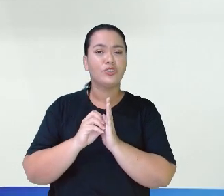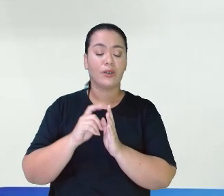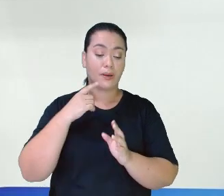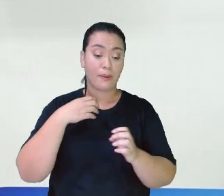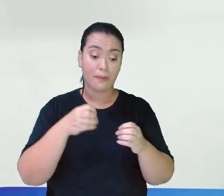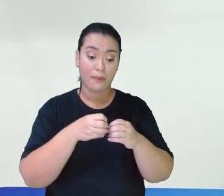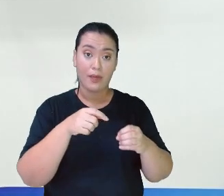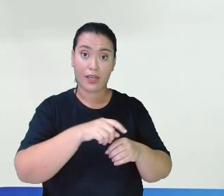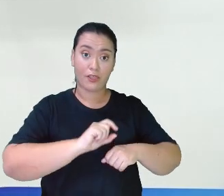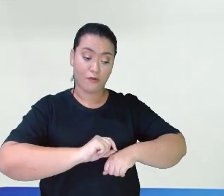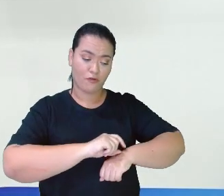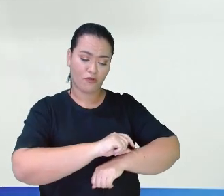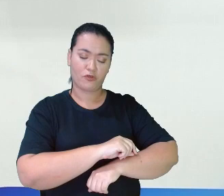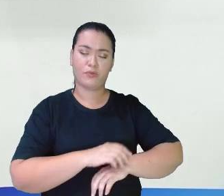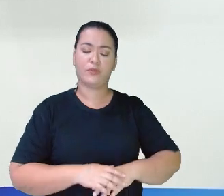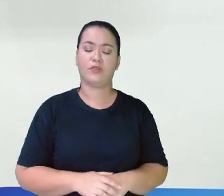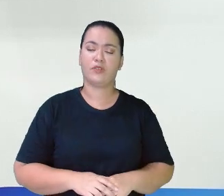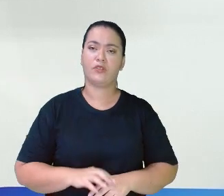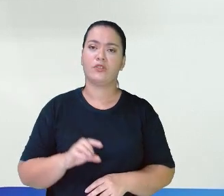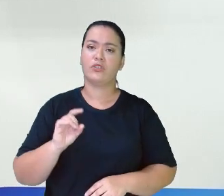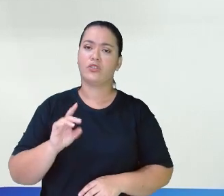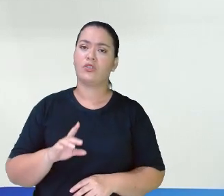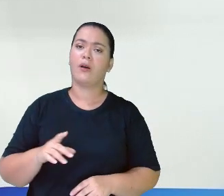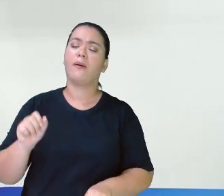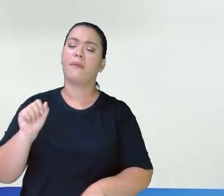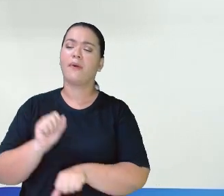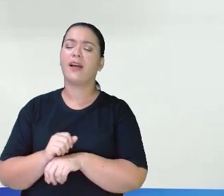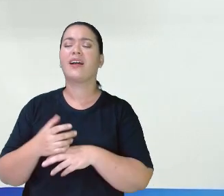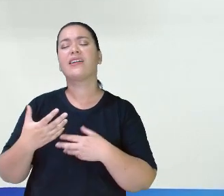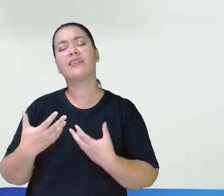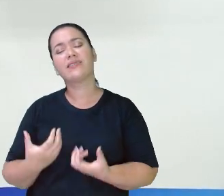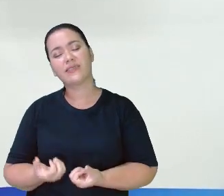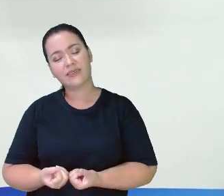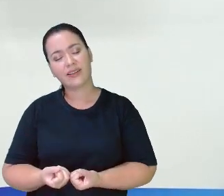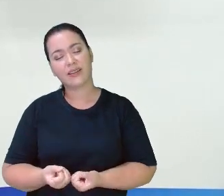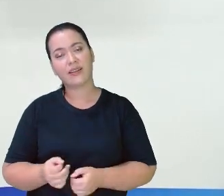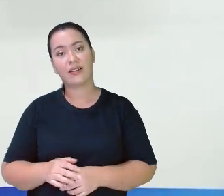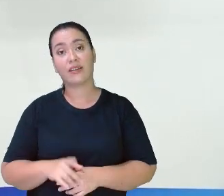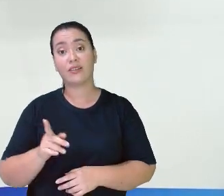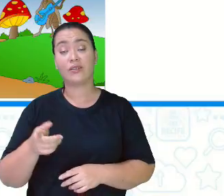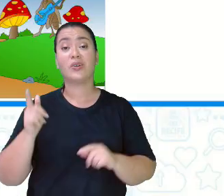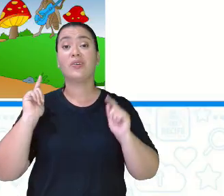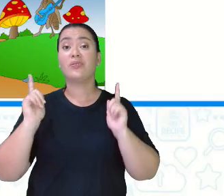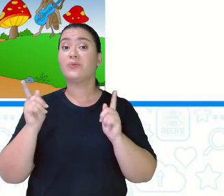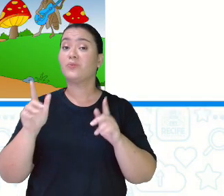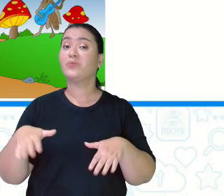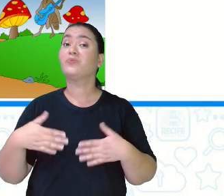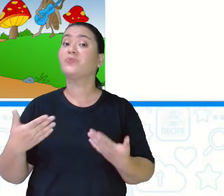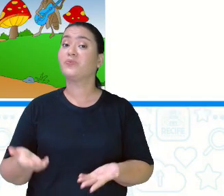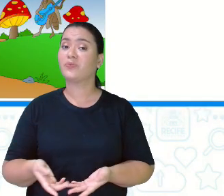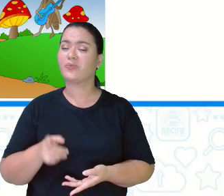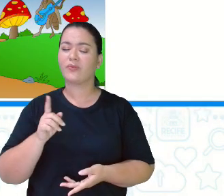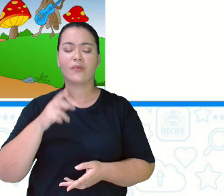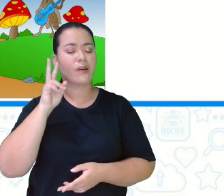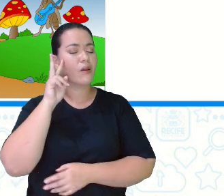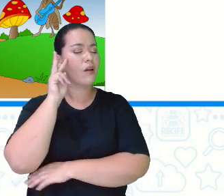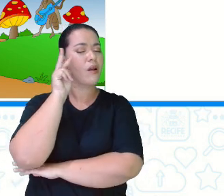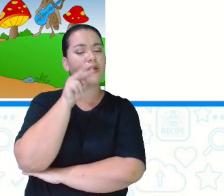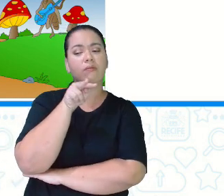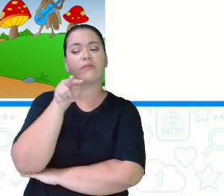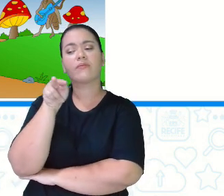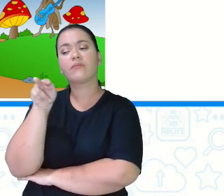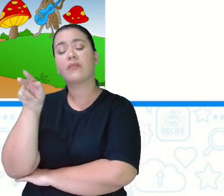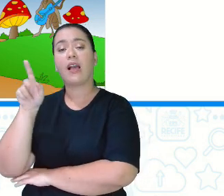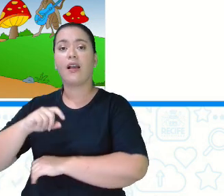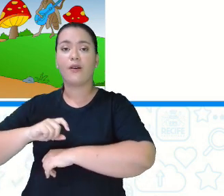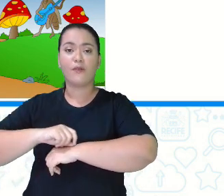formigueiro. Só parava quando cansadinha, e seu divertimento, então, era observar as